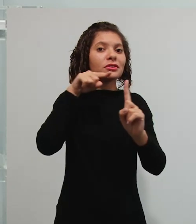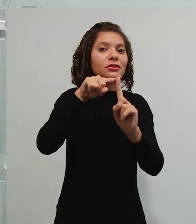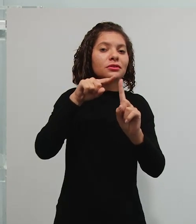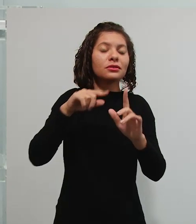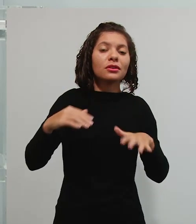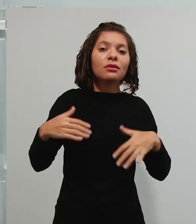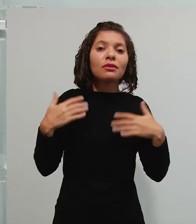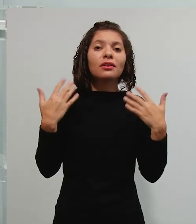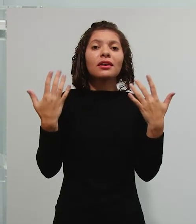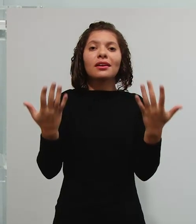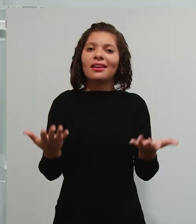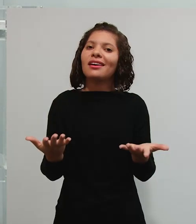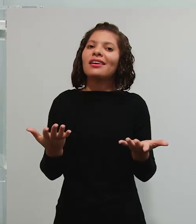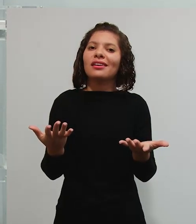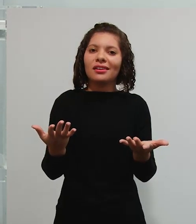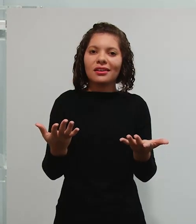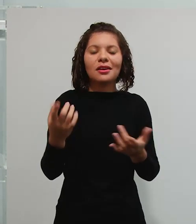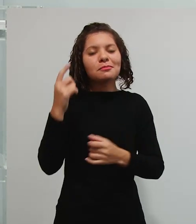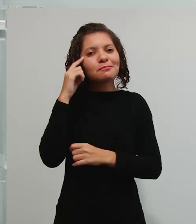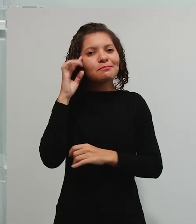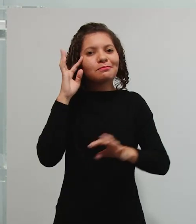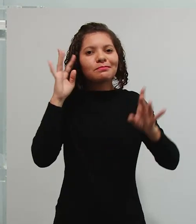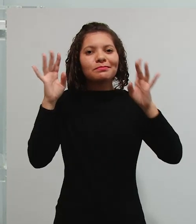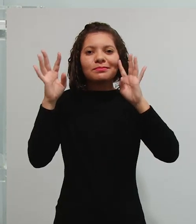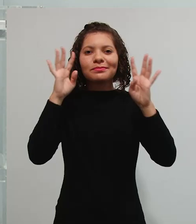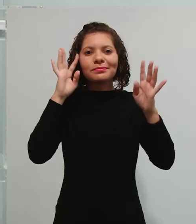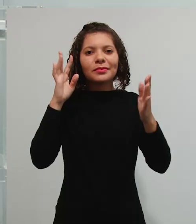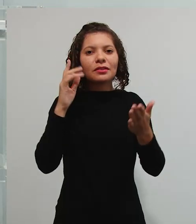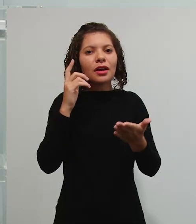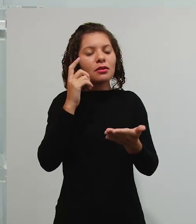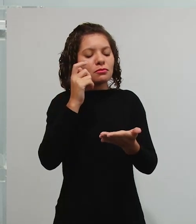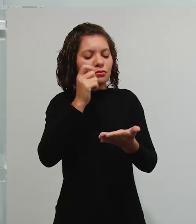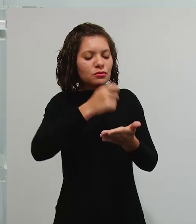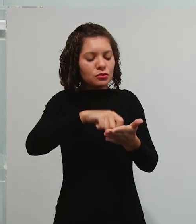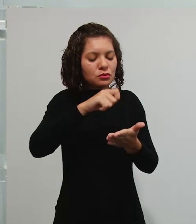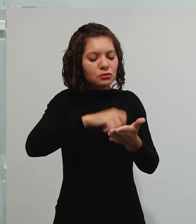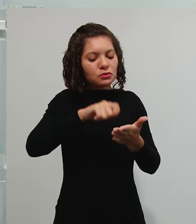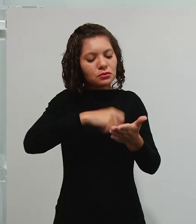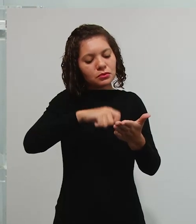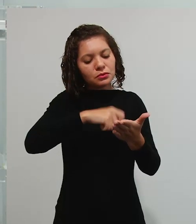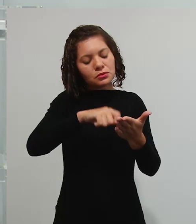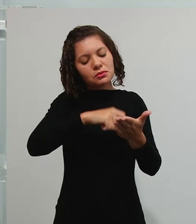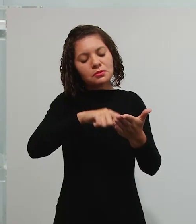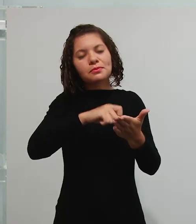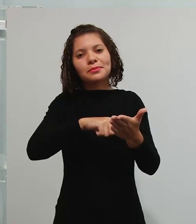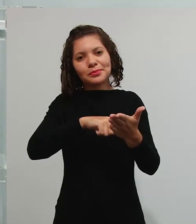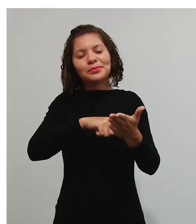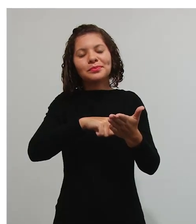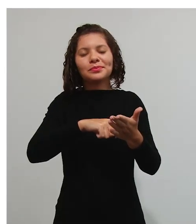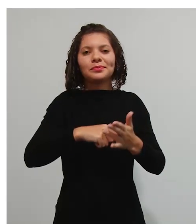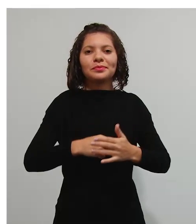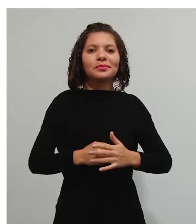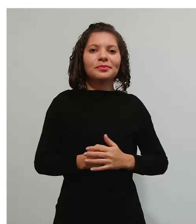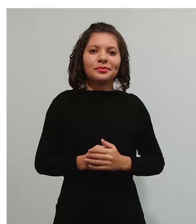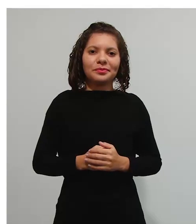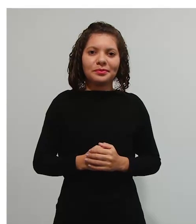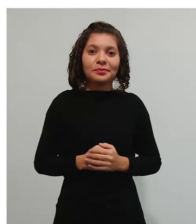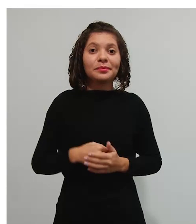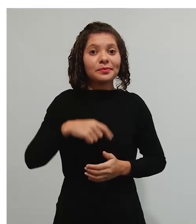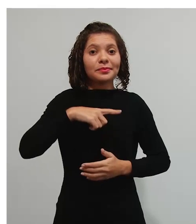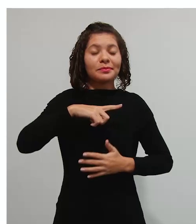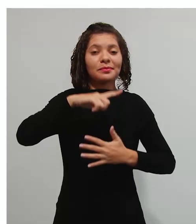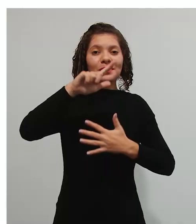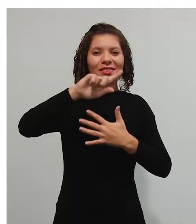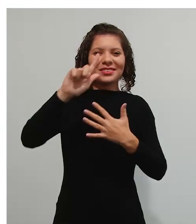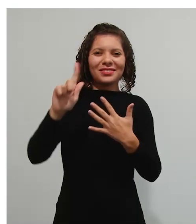texto, eu vou produzindo o texto de forma que ele cumpra o objetivo pré-estabelecido. O